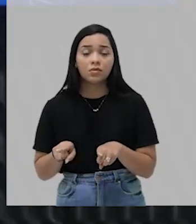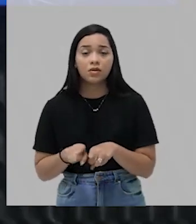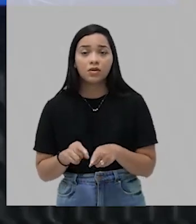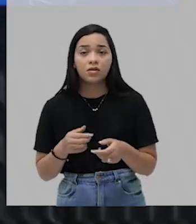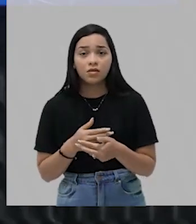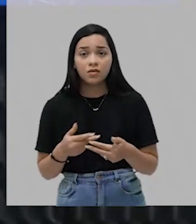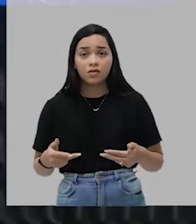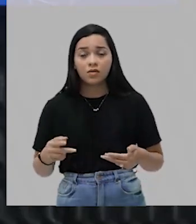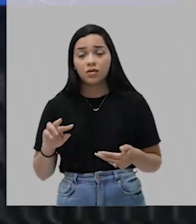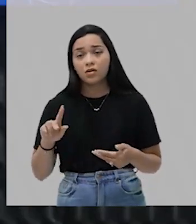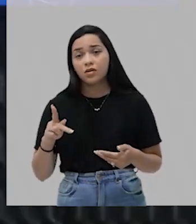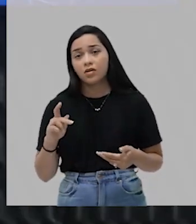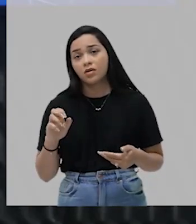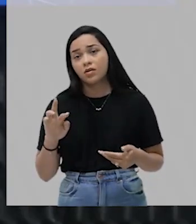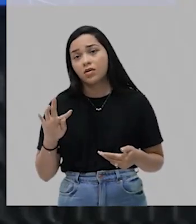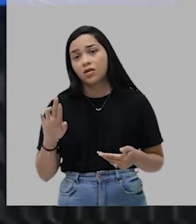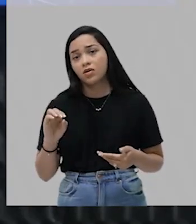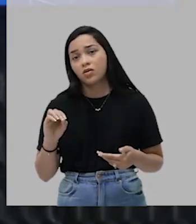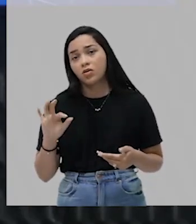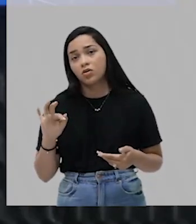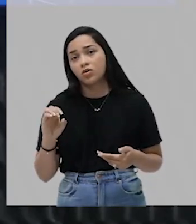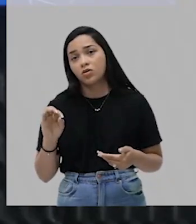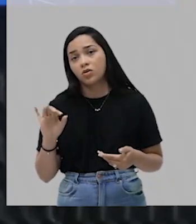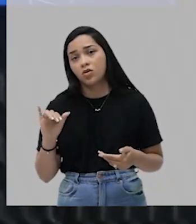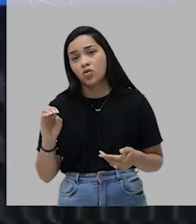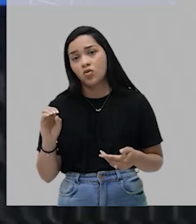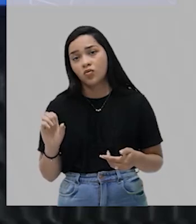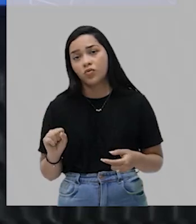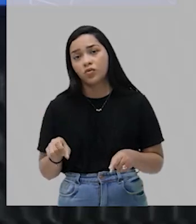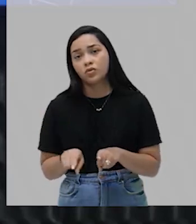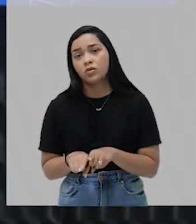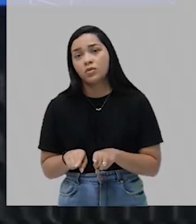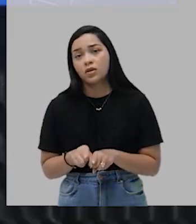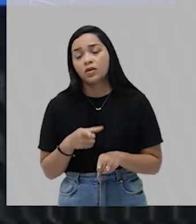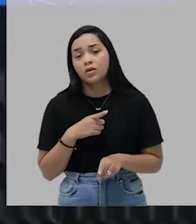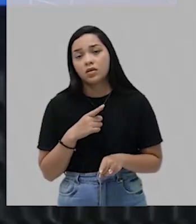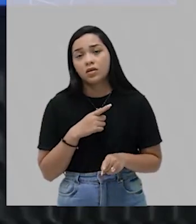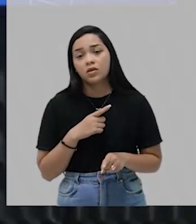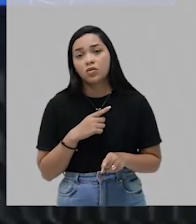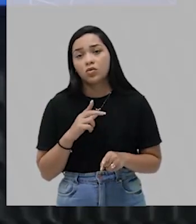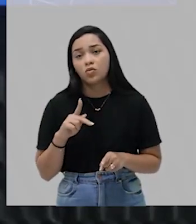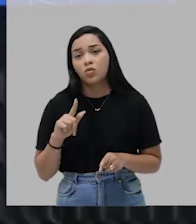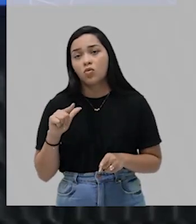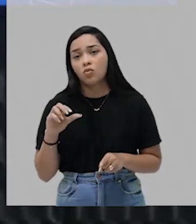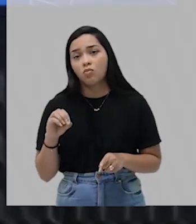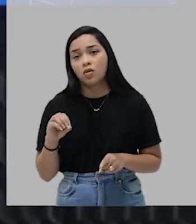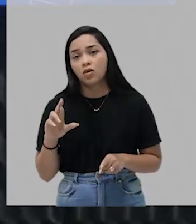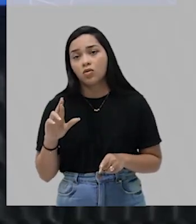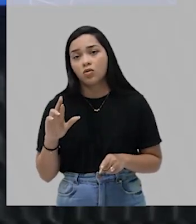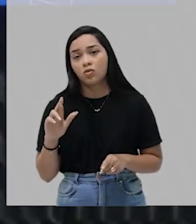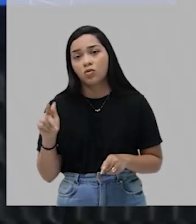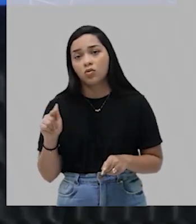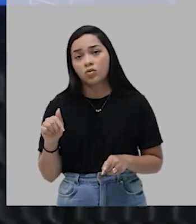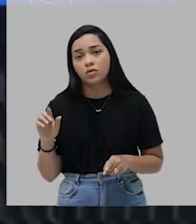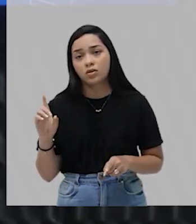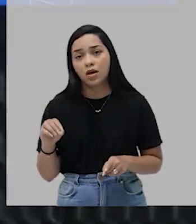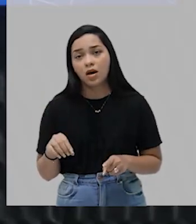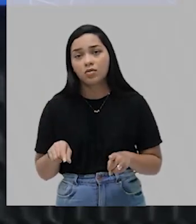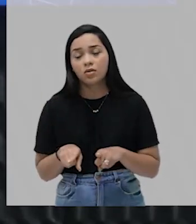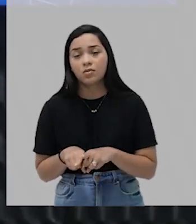planos heterodoxos. Nós temos o caso, principalmente, por exemplo, do plano cruzado, ou os